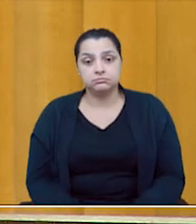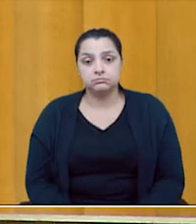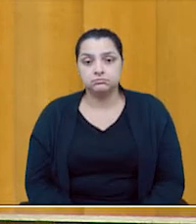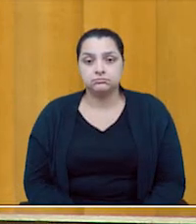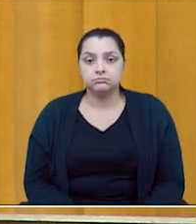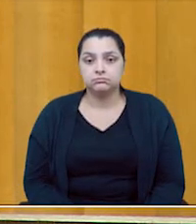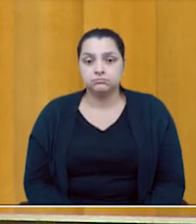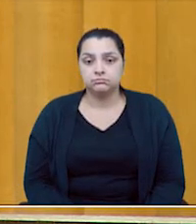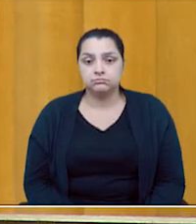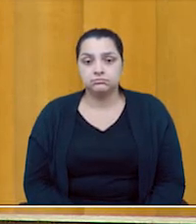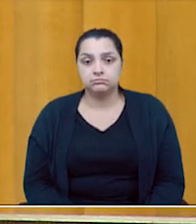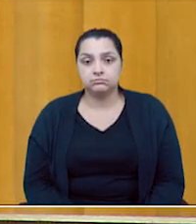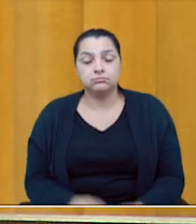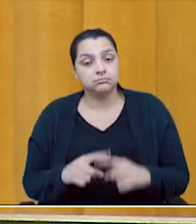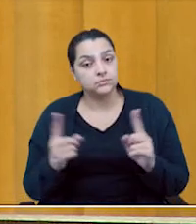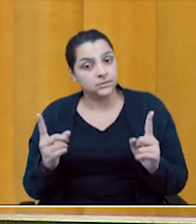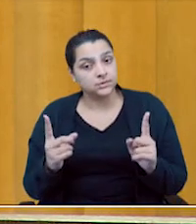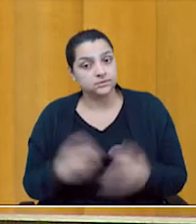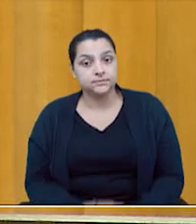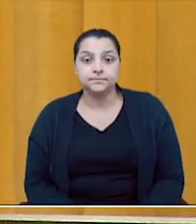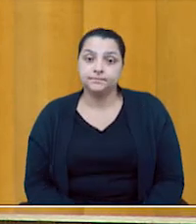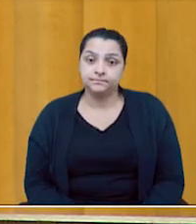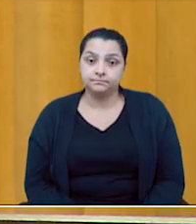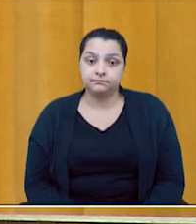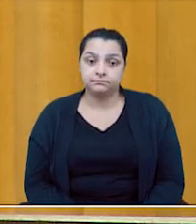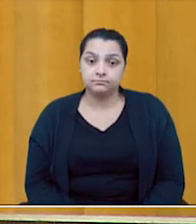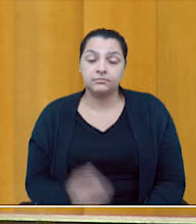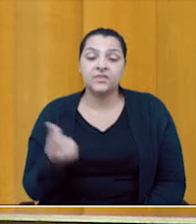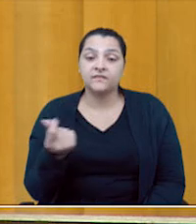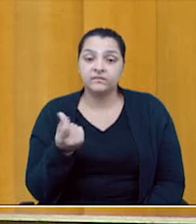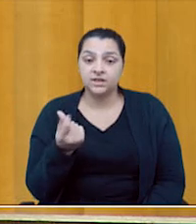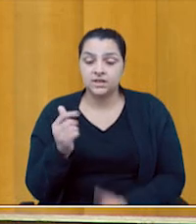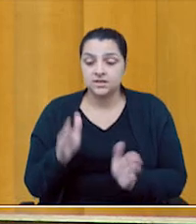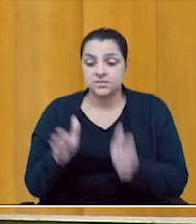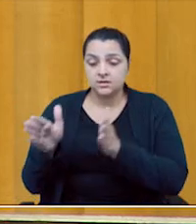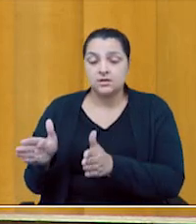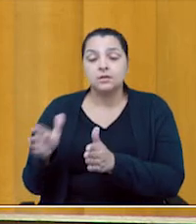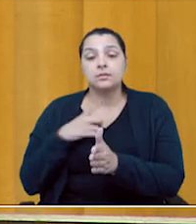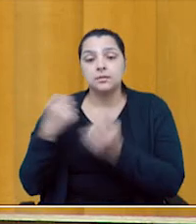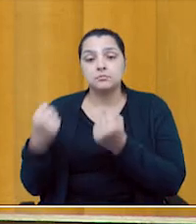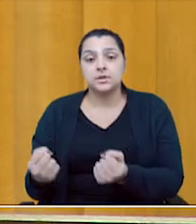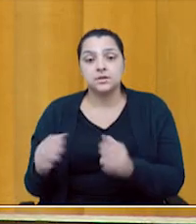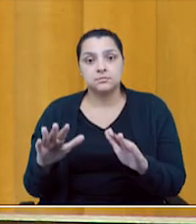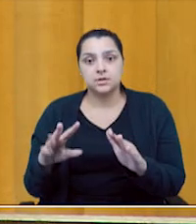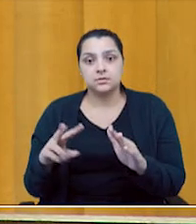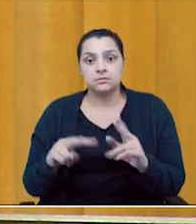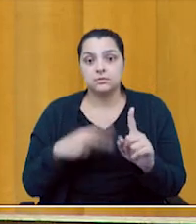Mas vejam, então o financeiro ele tem um peso, mas é mais do que o dobro, por exemplo, dos